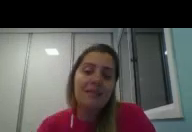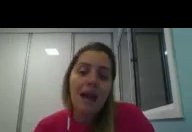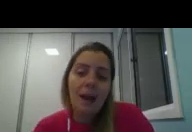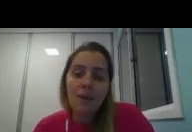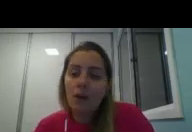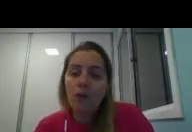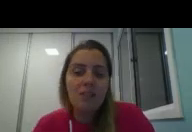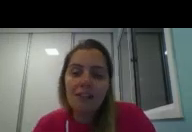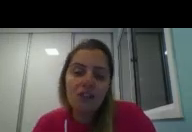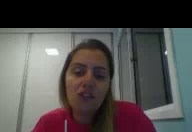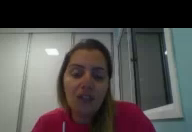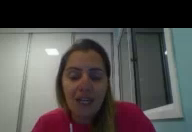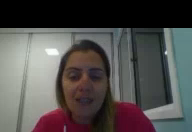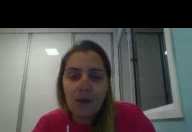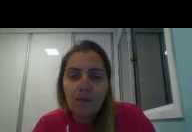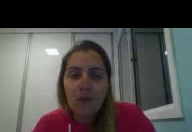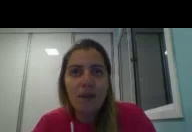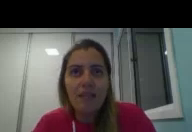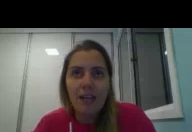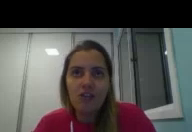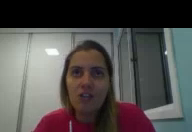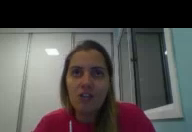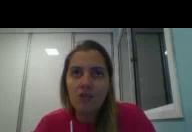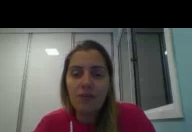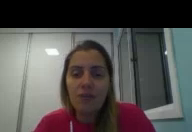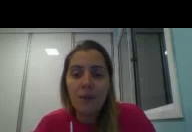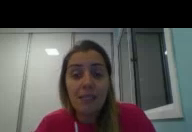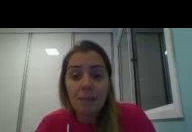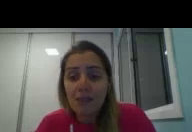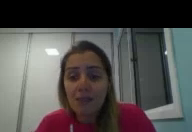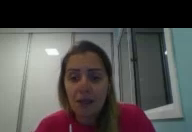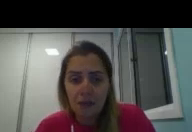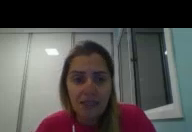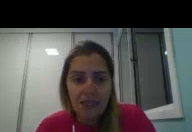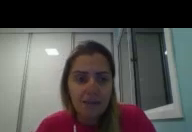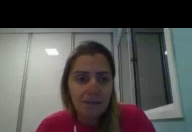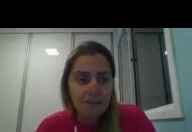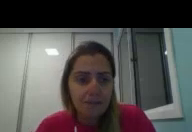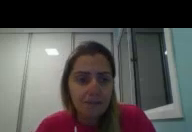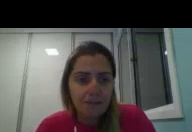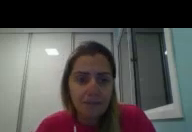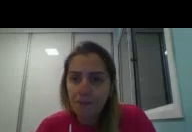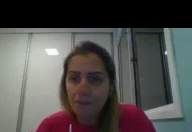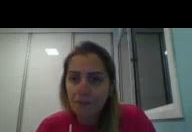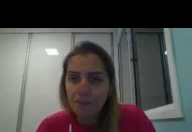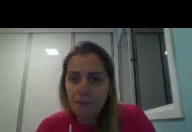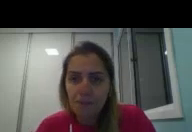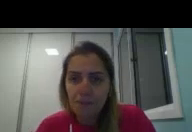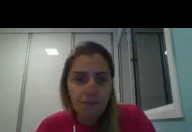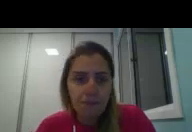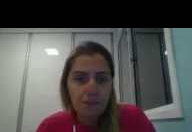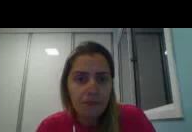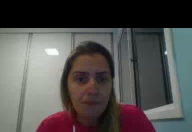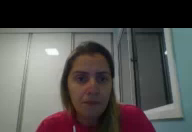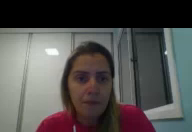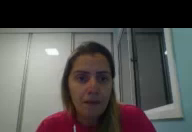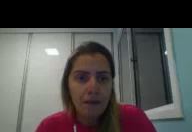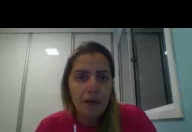vai iniciar por algum processo de alteração que o material genético sofreu. É sempre assim que acontece.